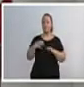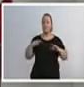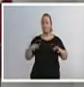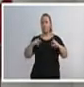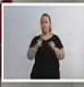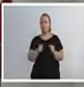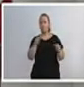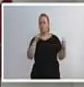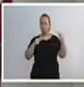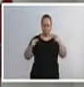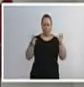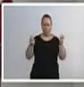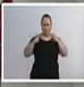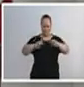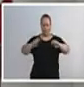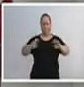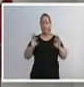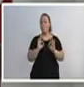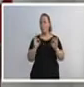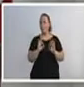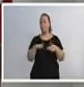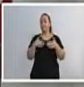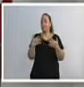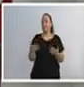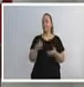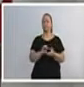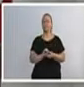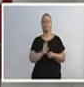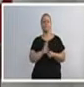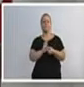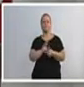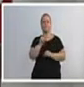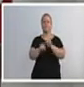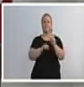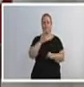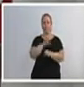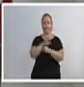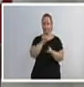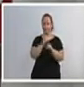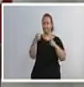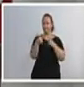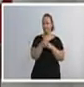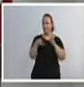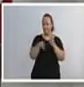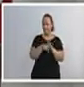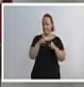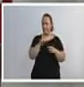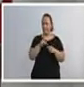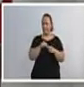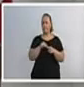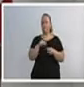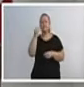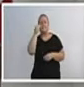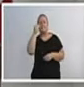que visualmente você consegue perceber. Então, eu fiz uma indicação para a assistência social do município estudar a possibilidade de ter